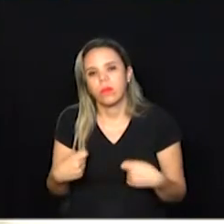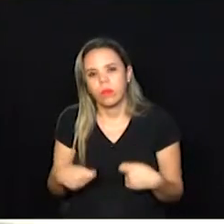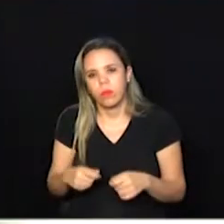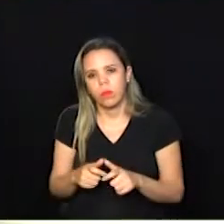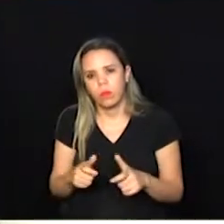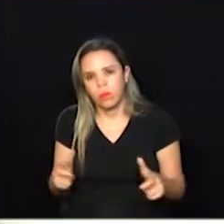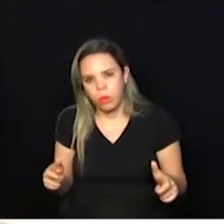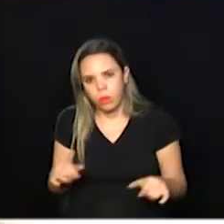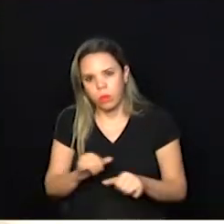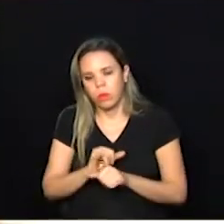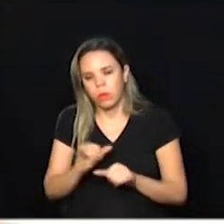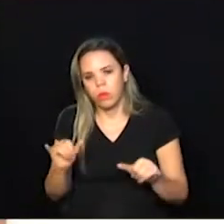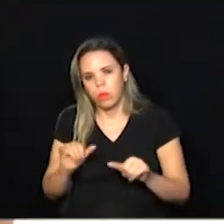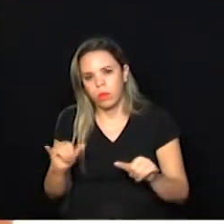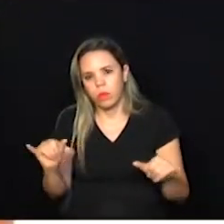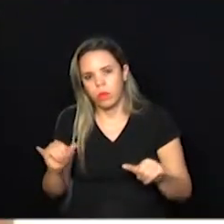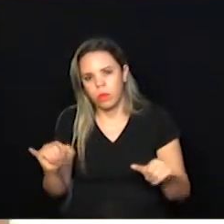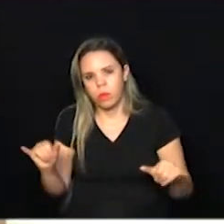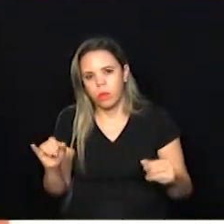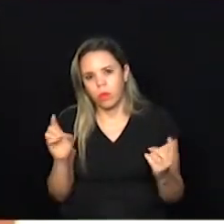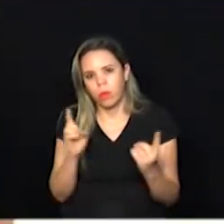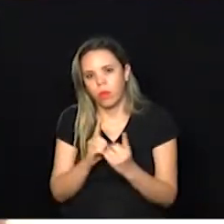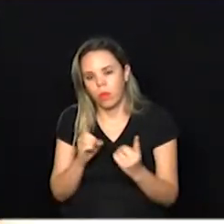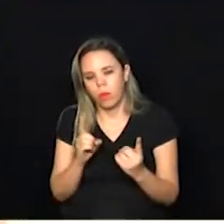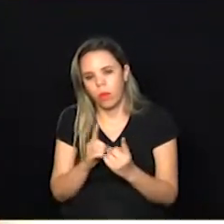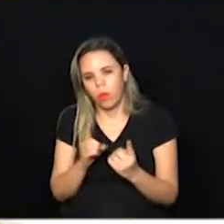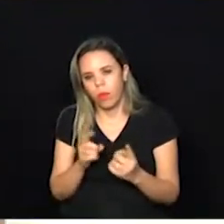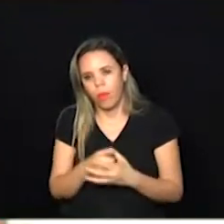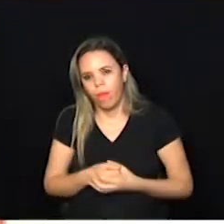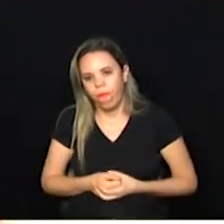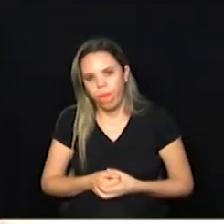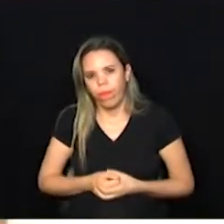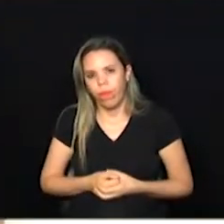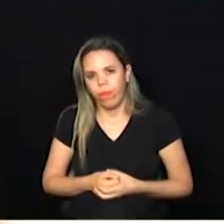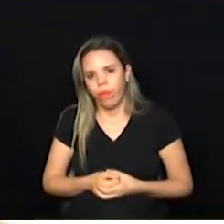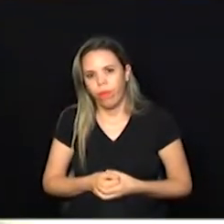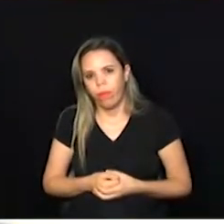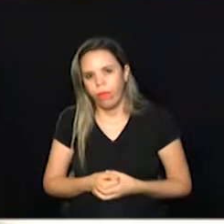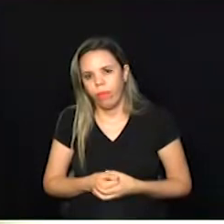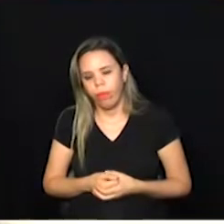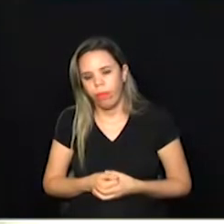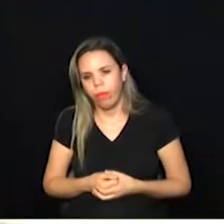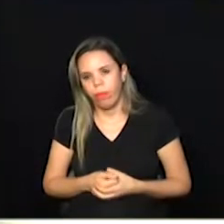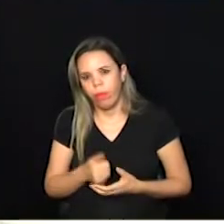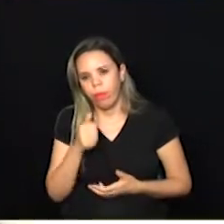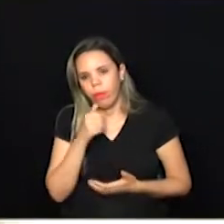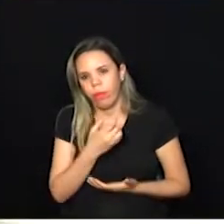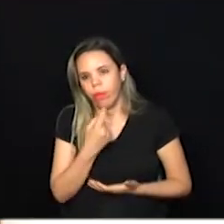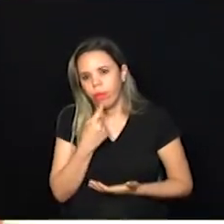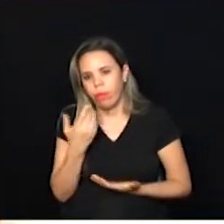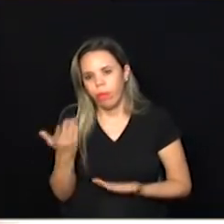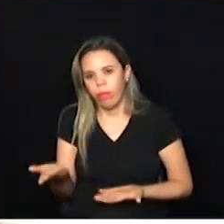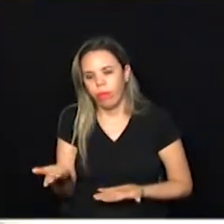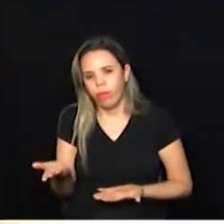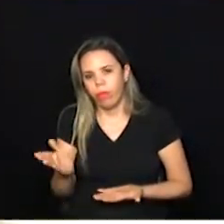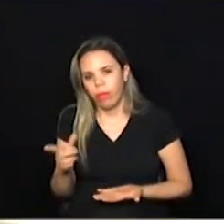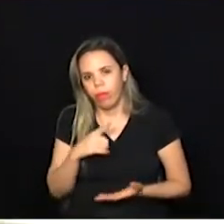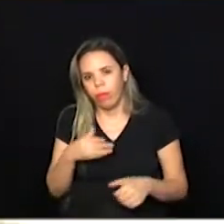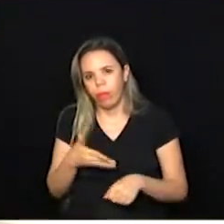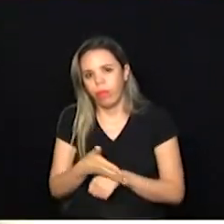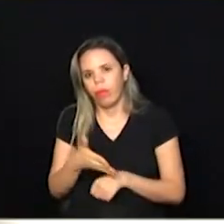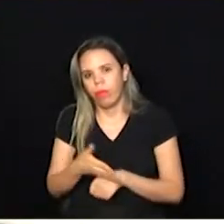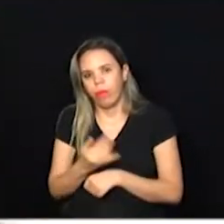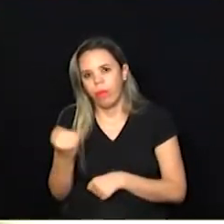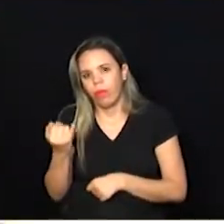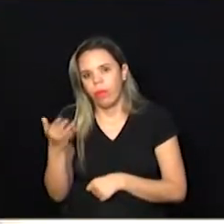ampliar a divulgação desses serviços para as mulheres de Campinas, né? Nós tivemos uma participação super